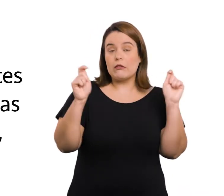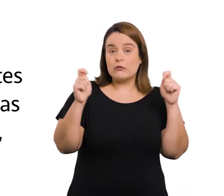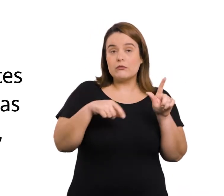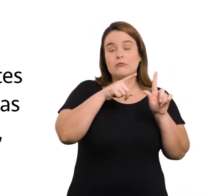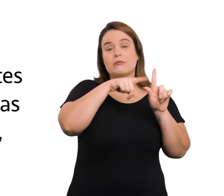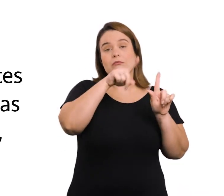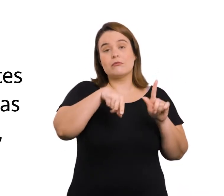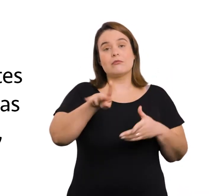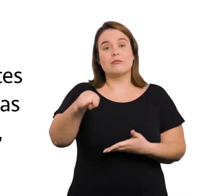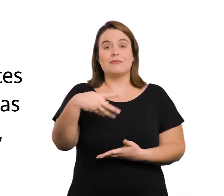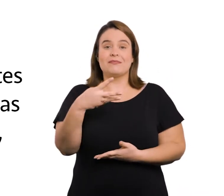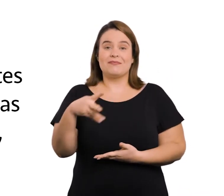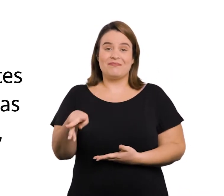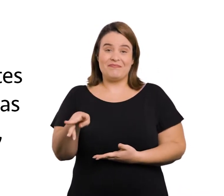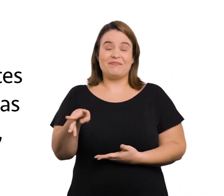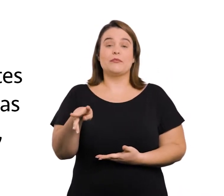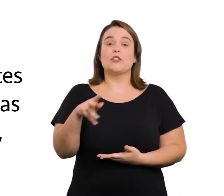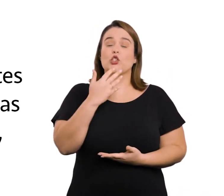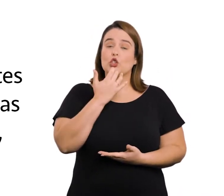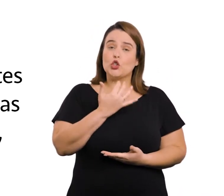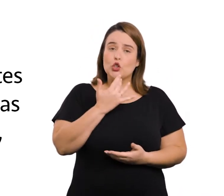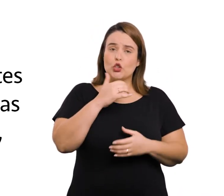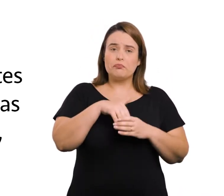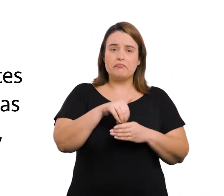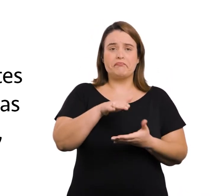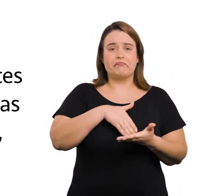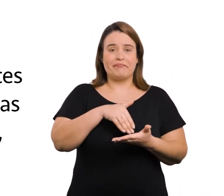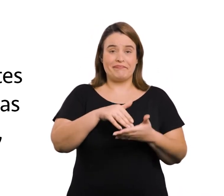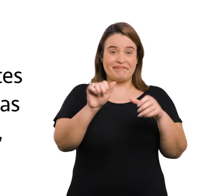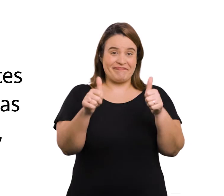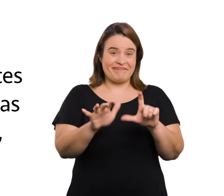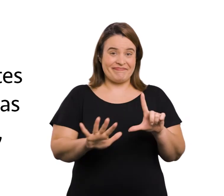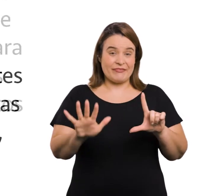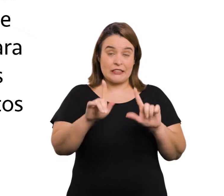podem imprimir gráficos, tabelas, imagens e tinta.